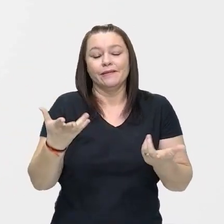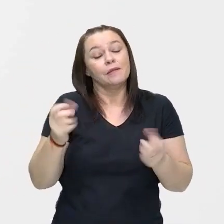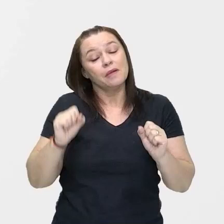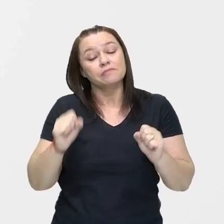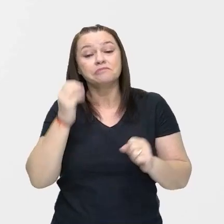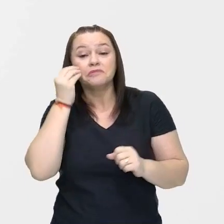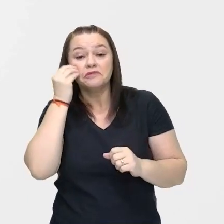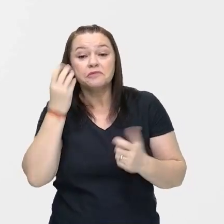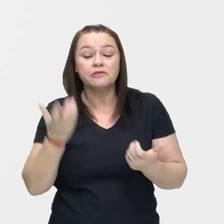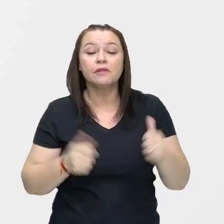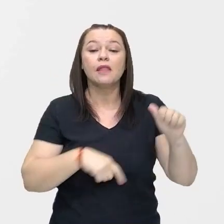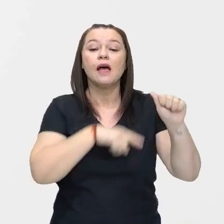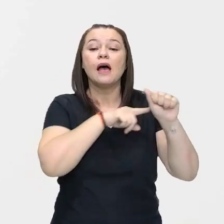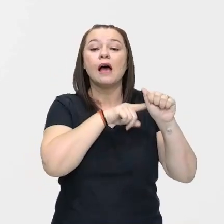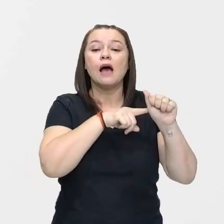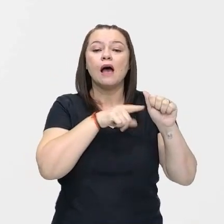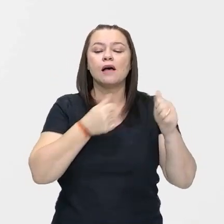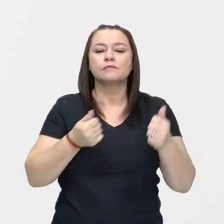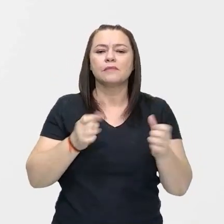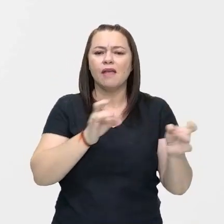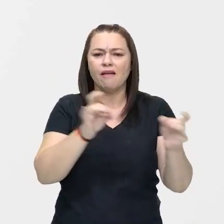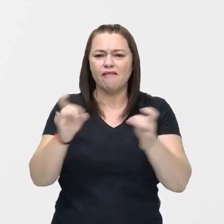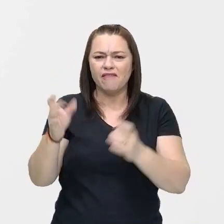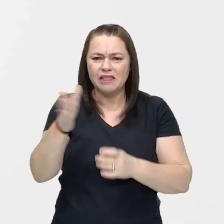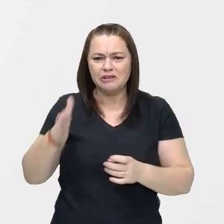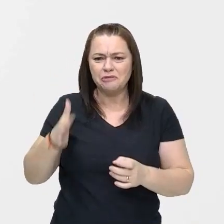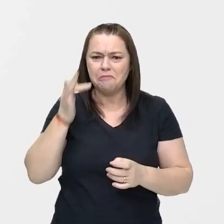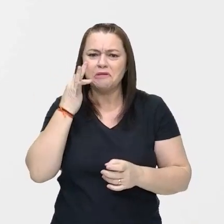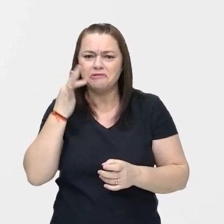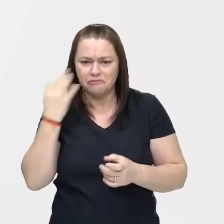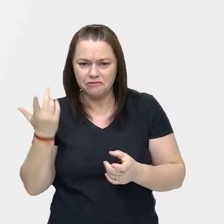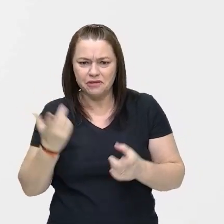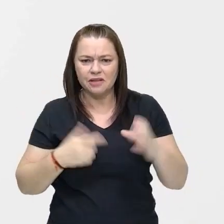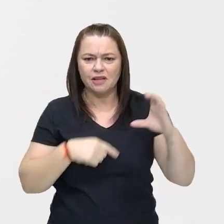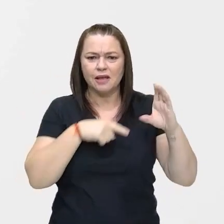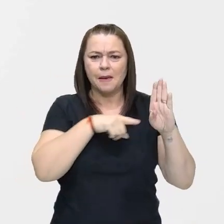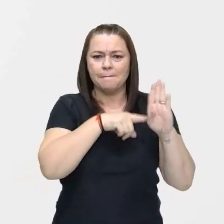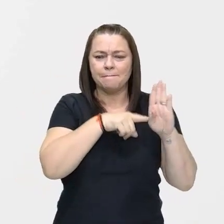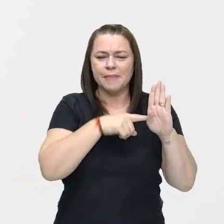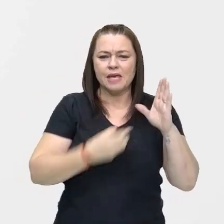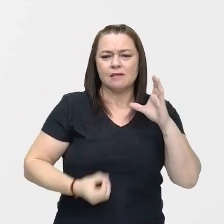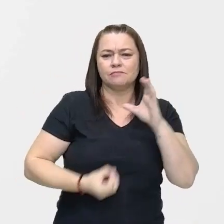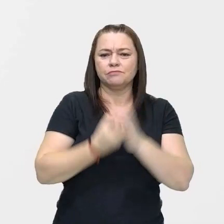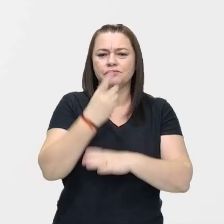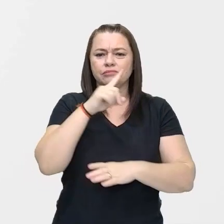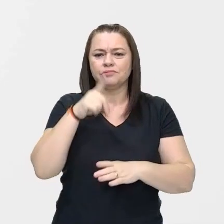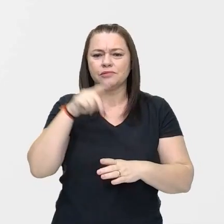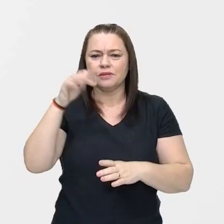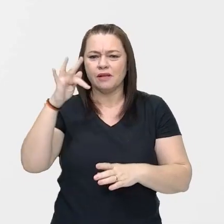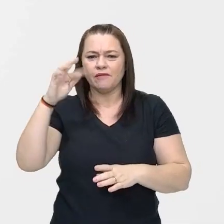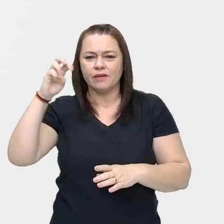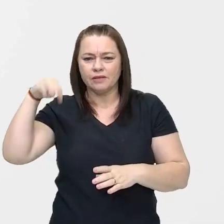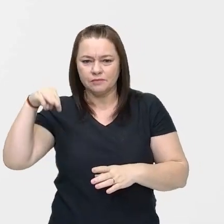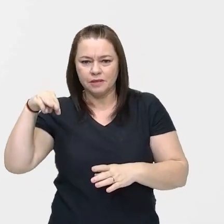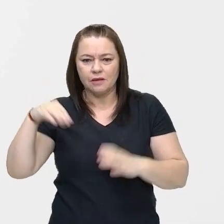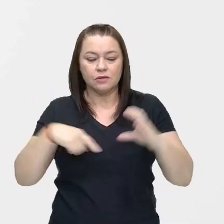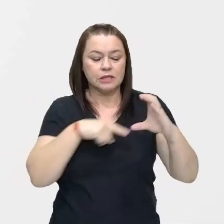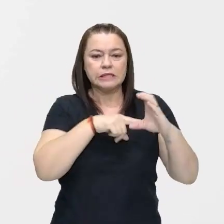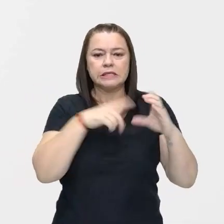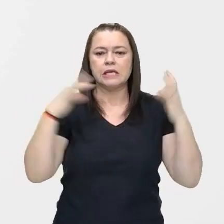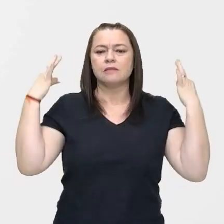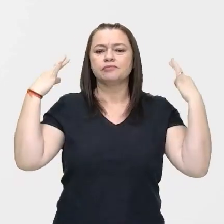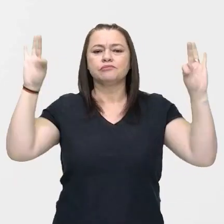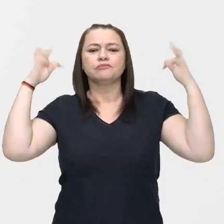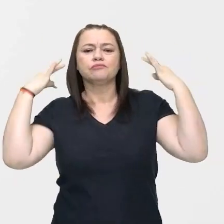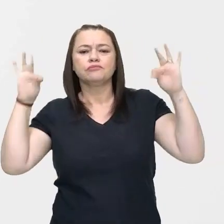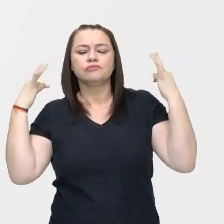né? Letra A, venda de peixes e frutas. Criação da Zona Franca de Manaus, letra B. C, turismo. E